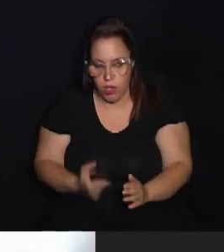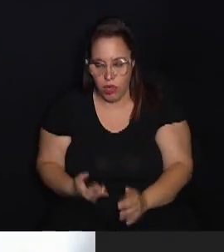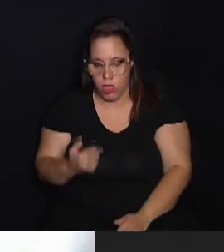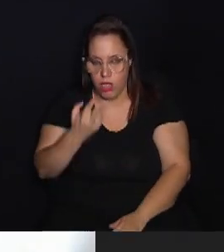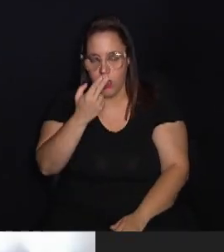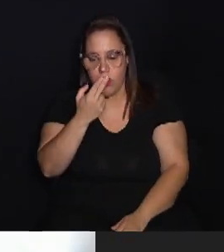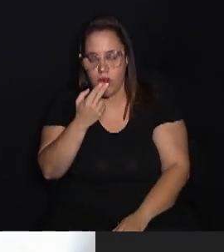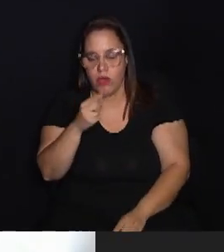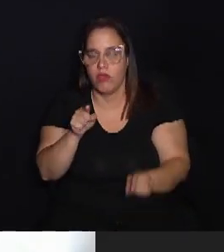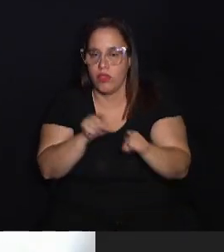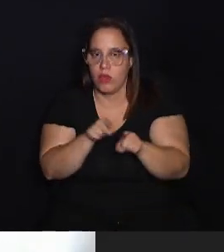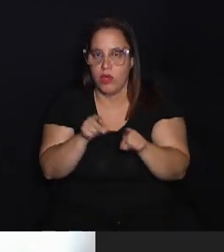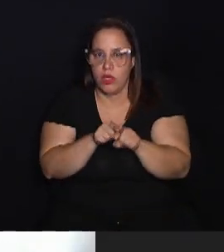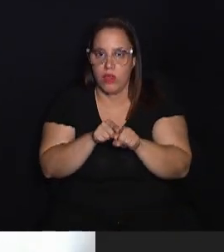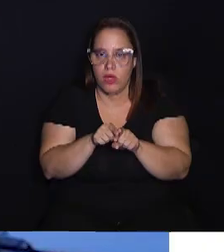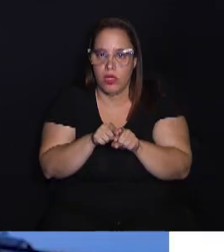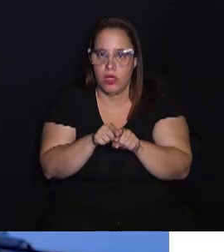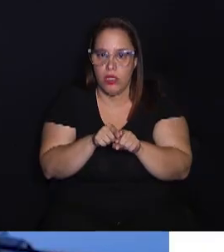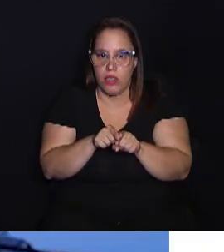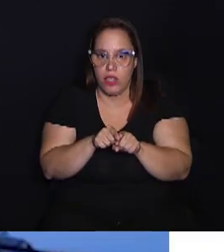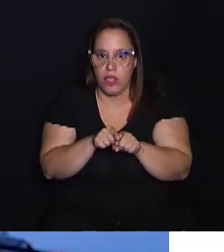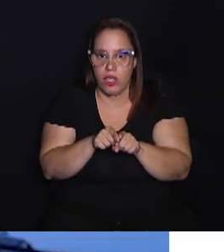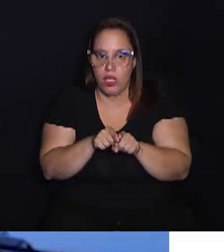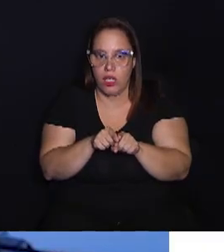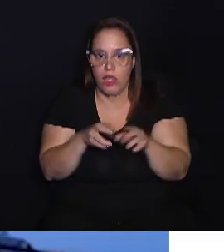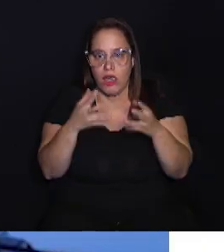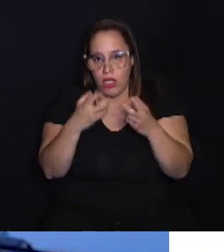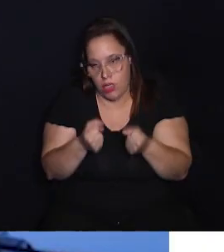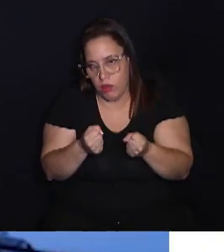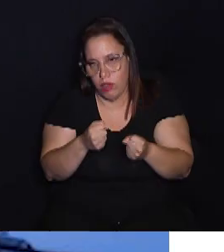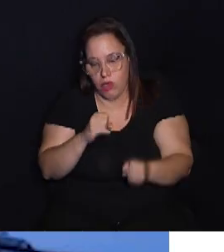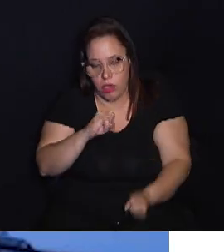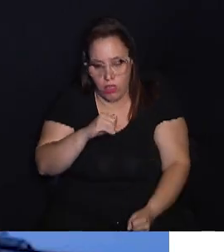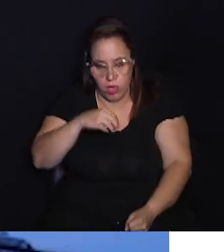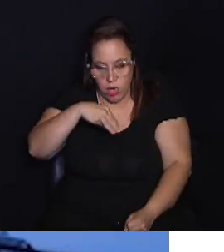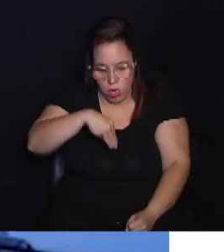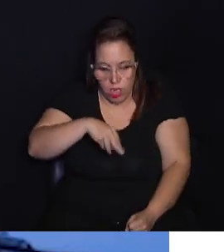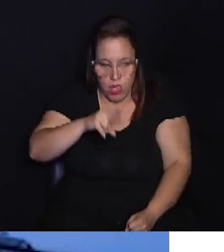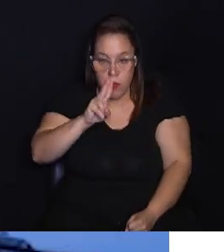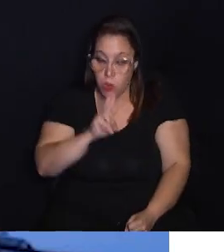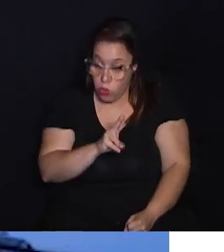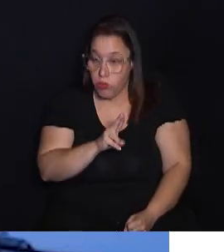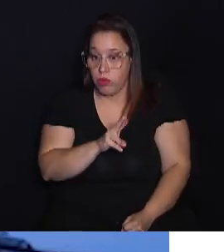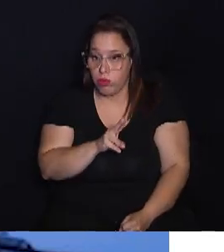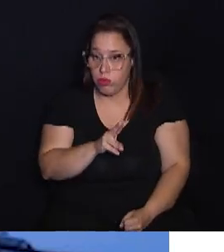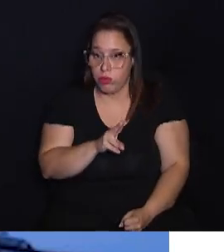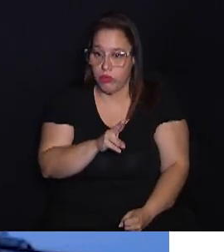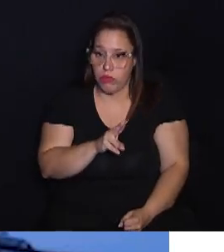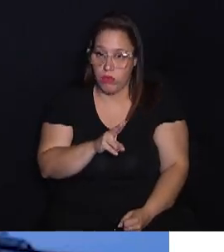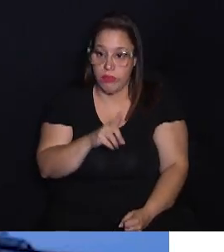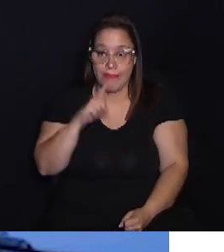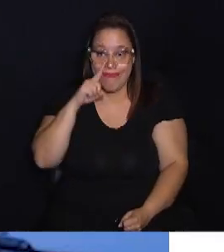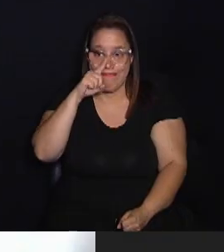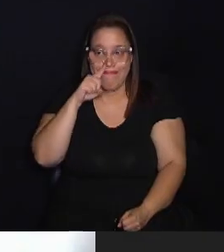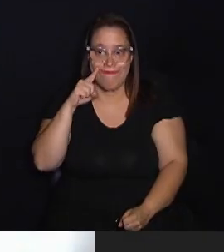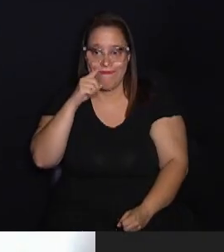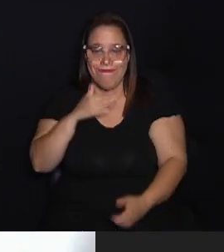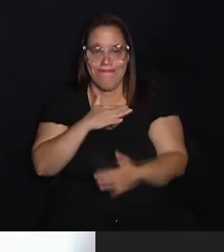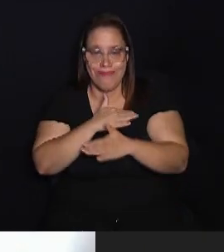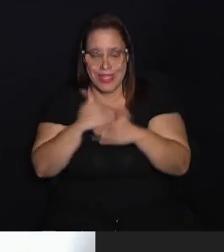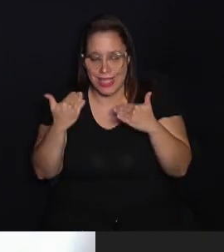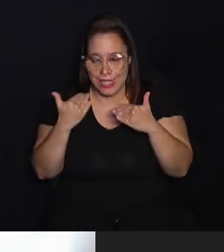cirurgia, também foram submetidas, receberam a imunoterapia, o risco de morte